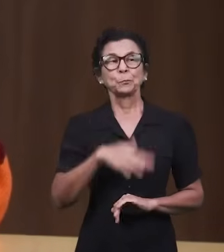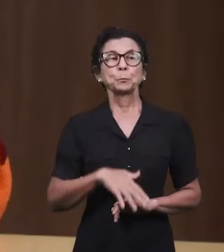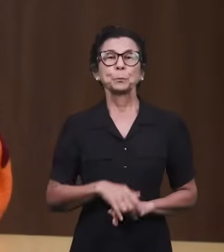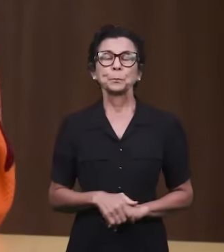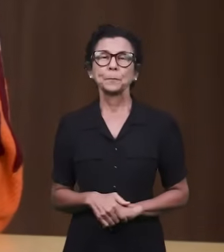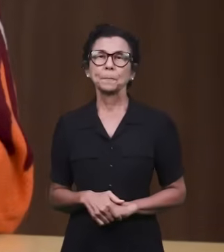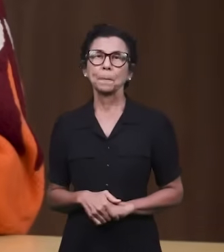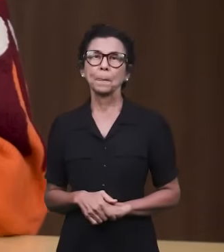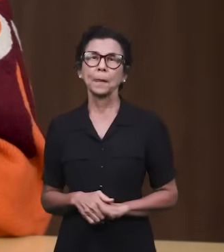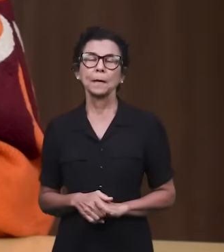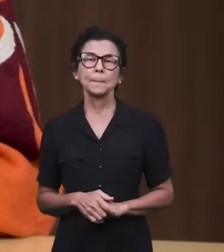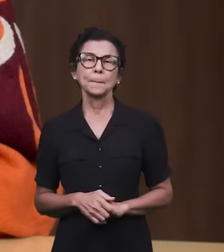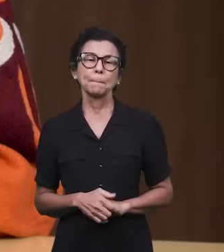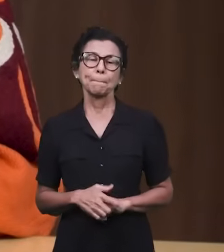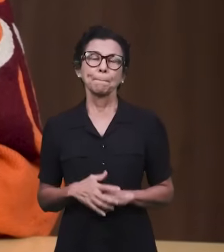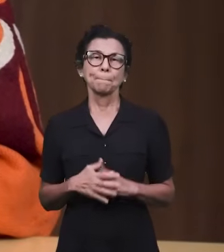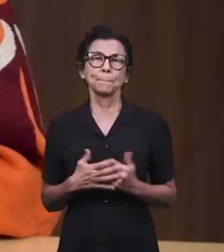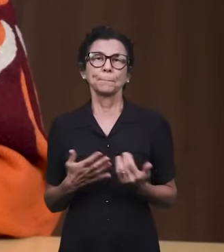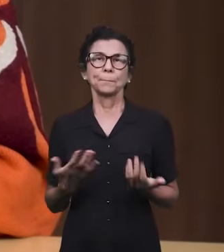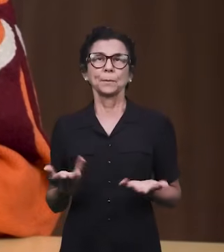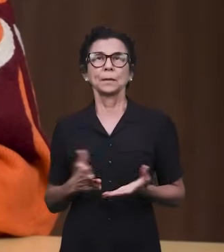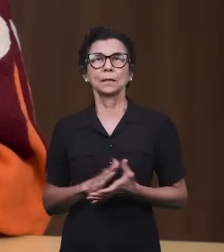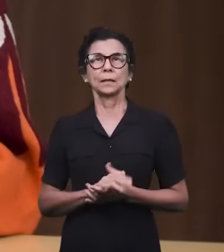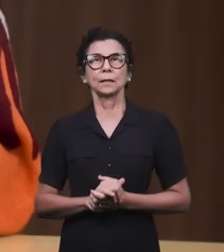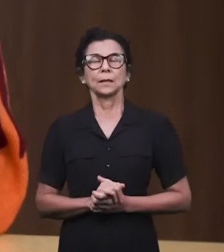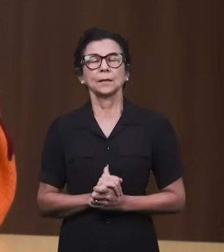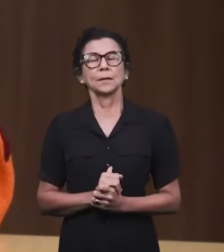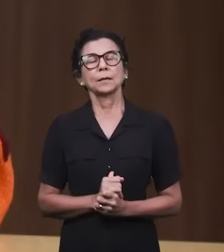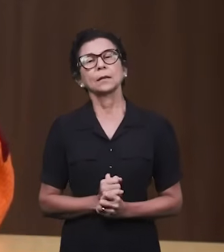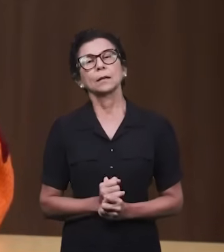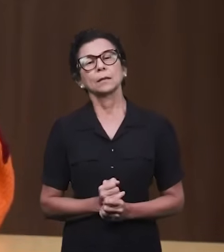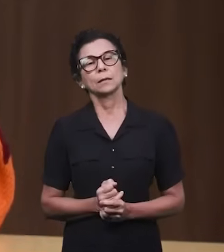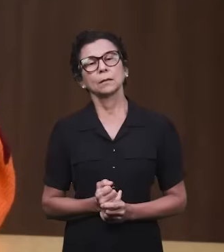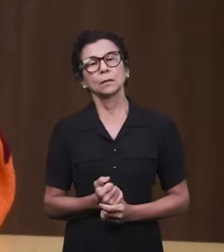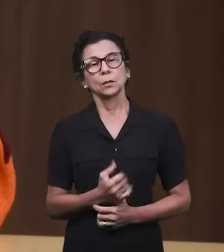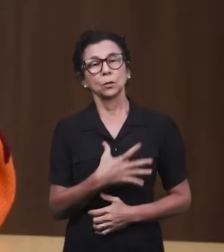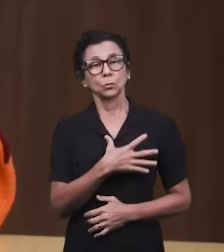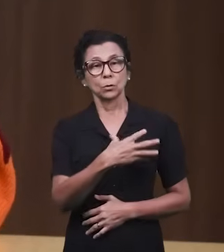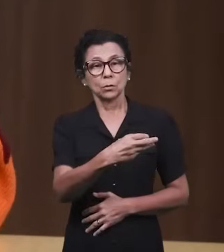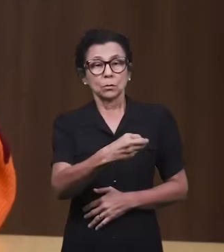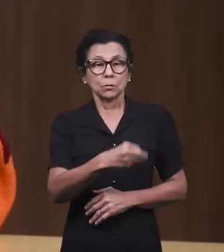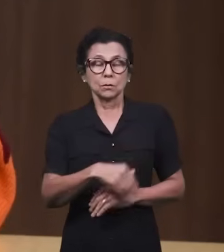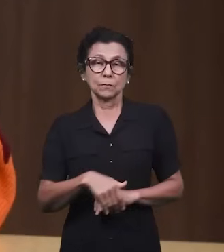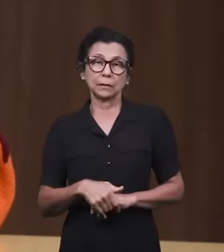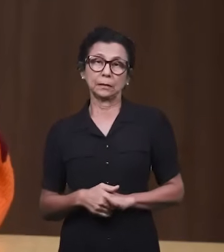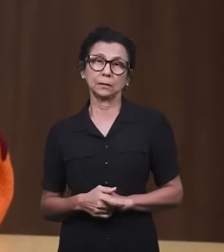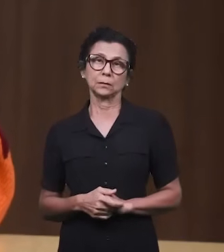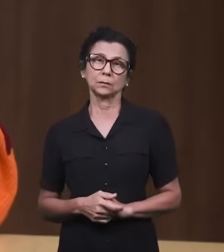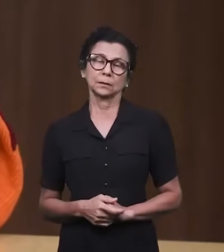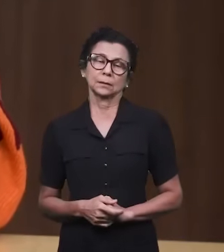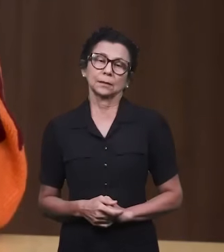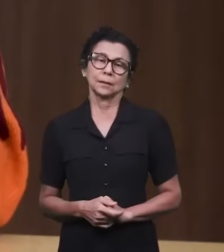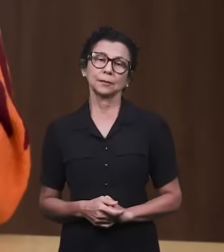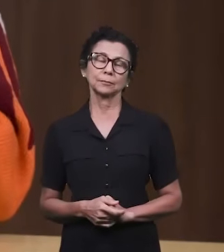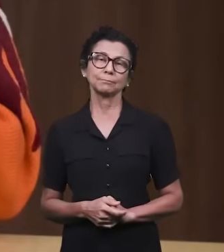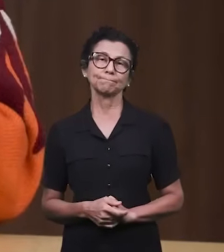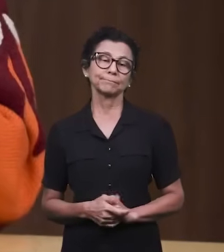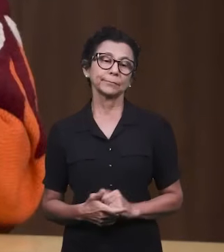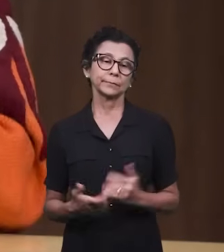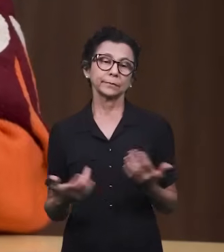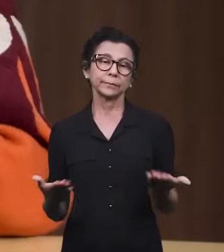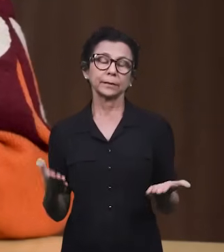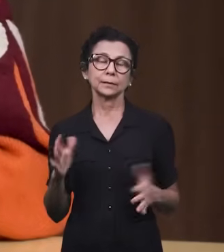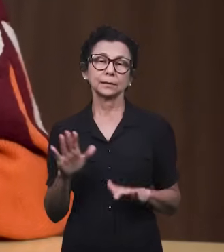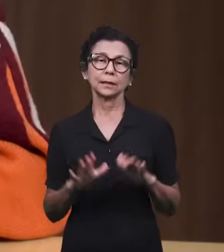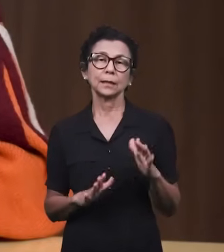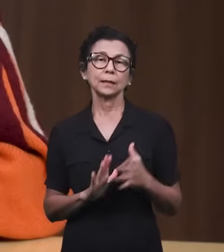porque hoje esse conteúdo, o acesso que eles têm é praticamente limitado. E como o pastor Gedeti falou